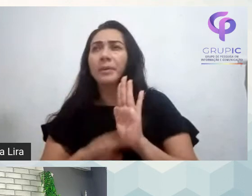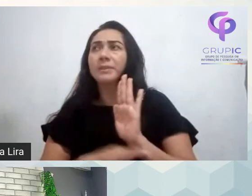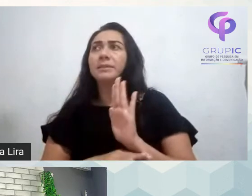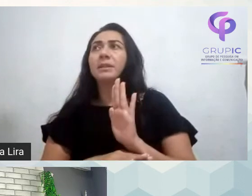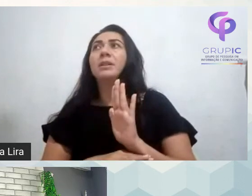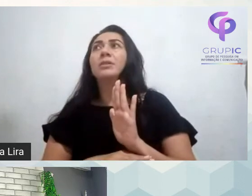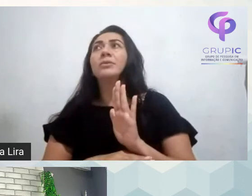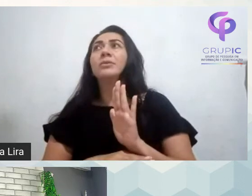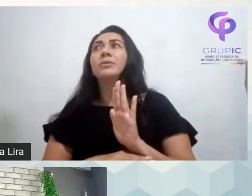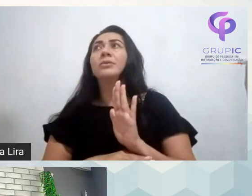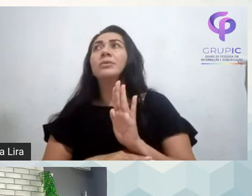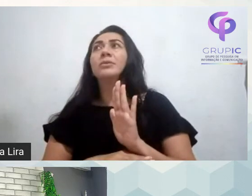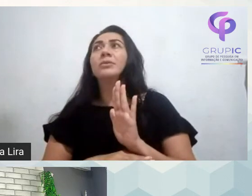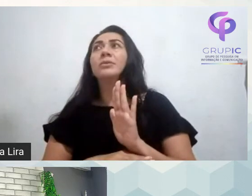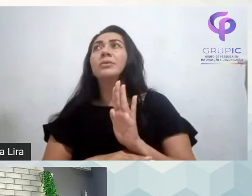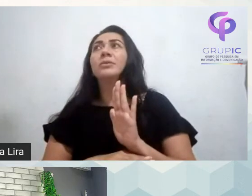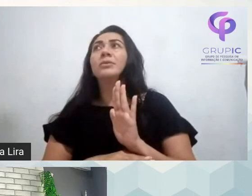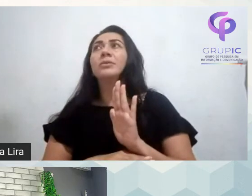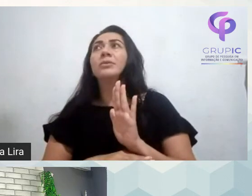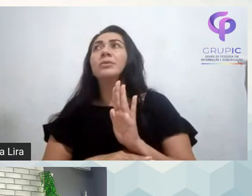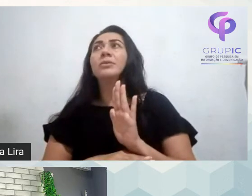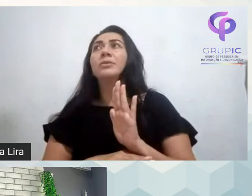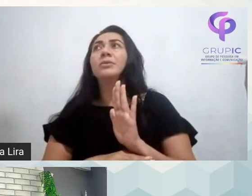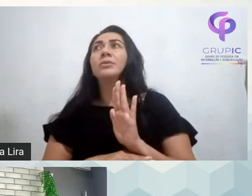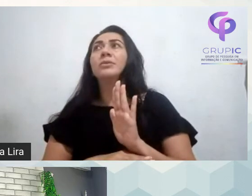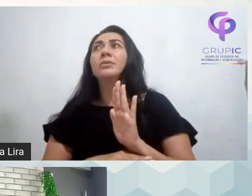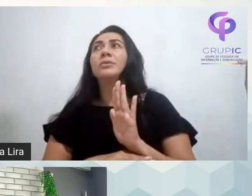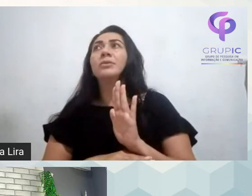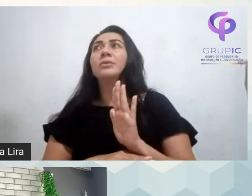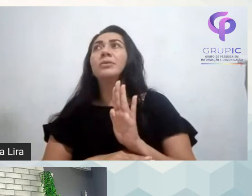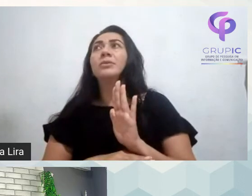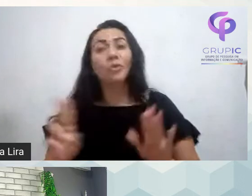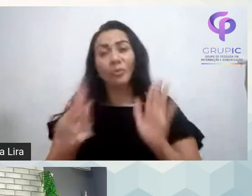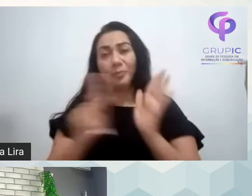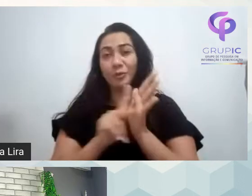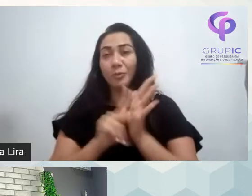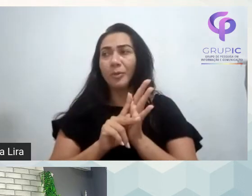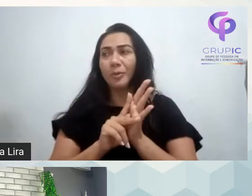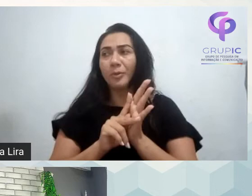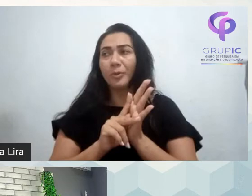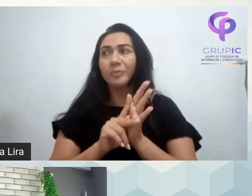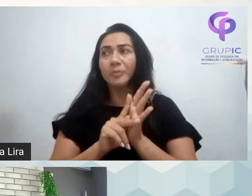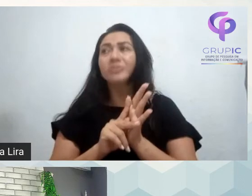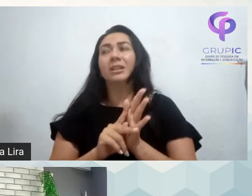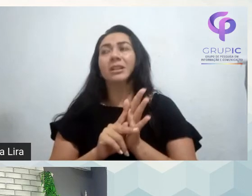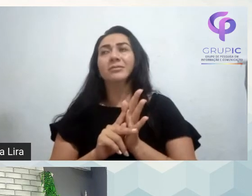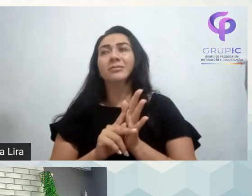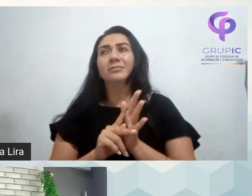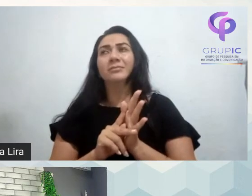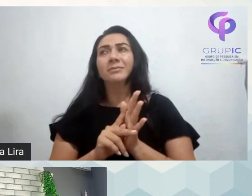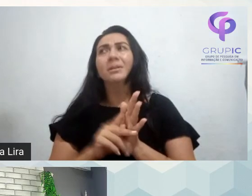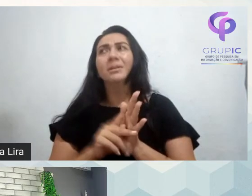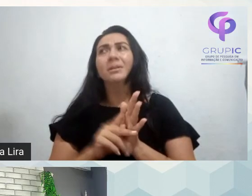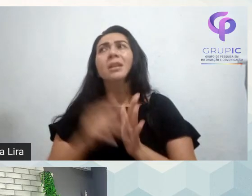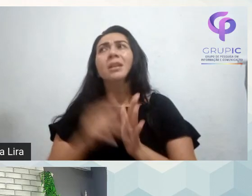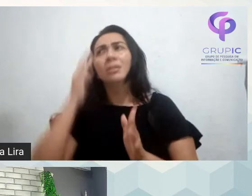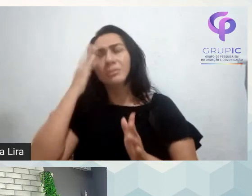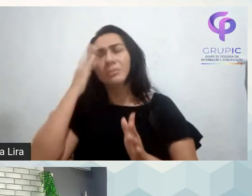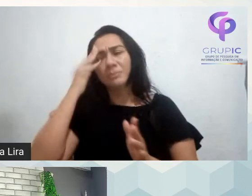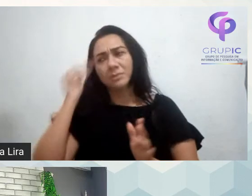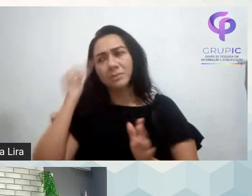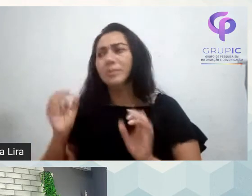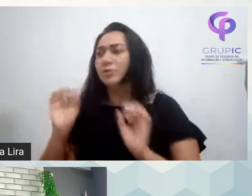está trazendo um viés para o teu incentivador. Entende que todo o teu projeto, toda a tua elaboração, ela também está envolta